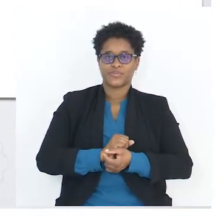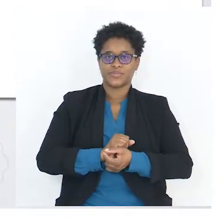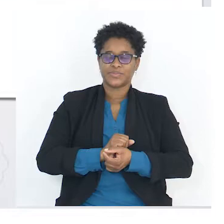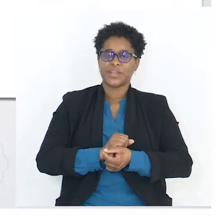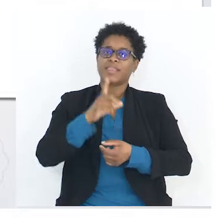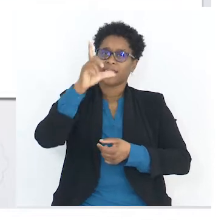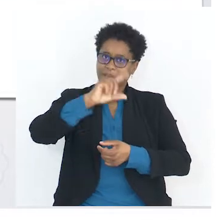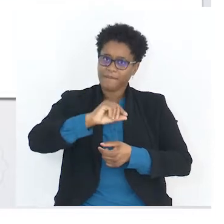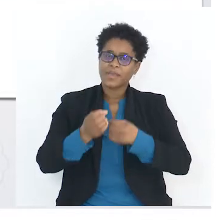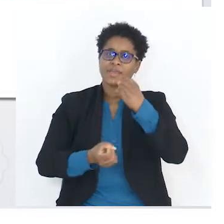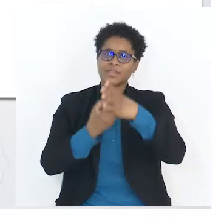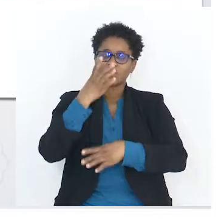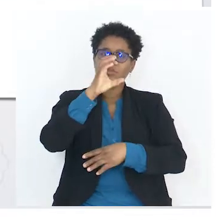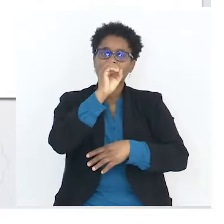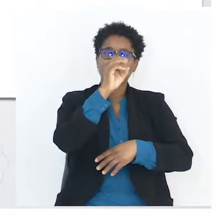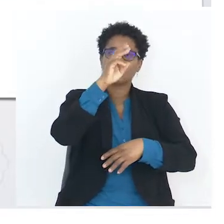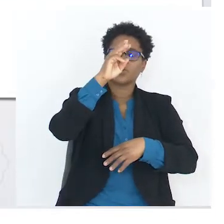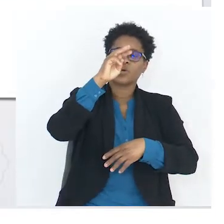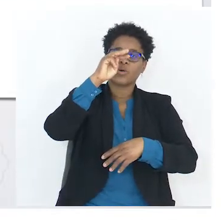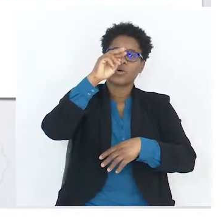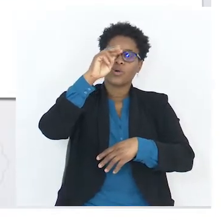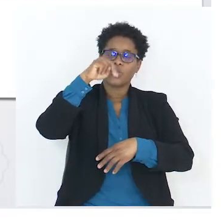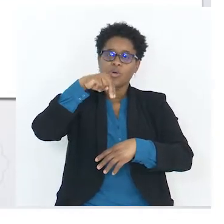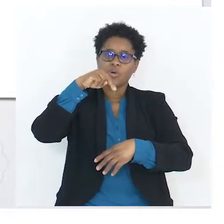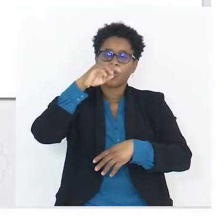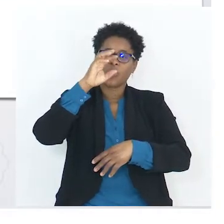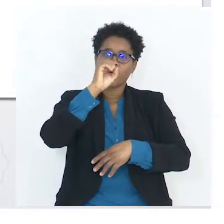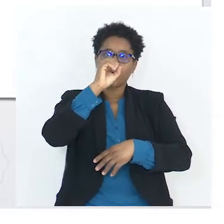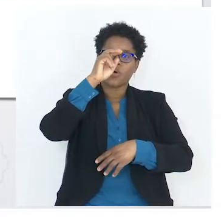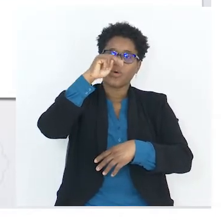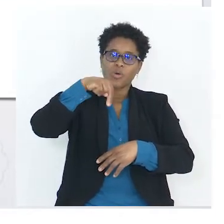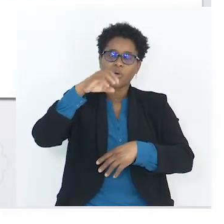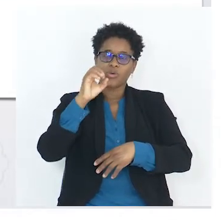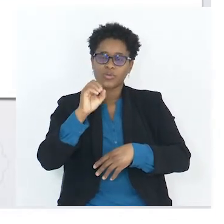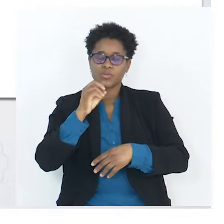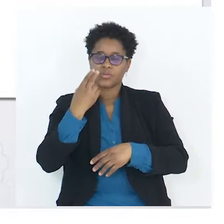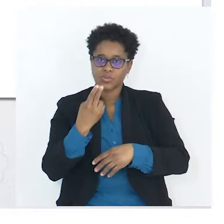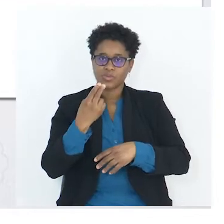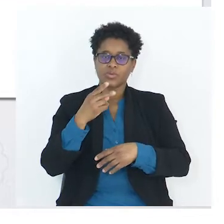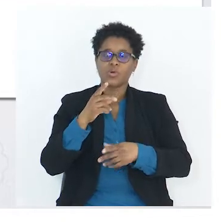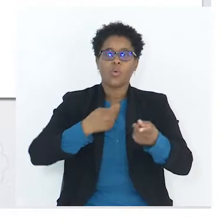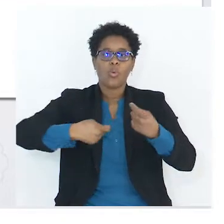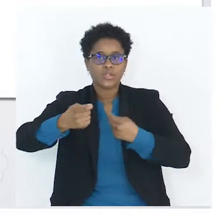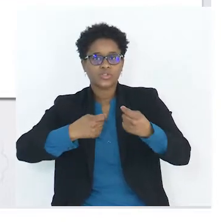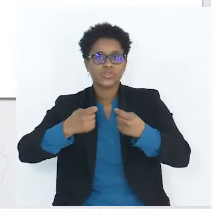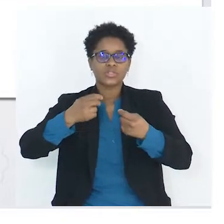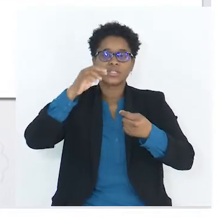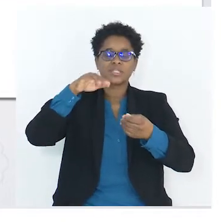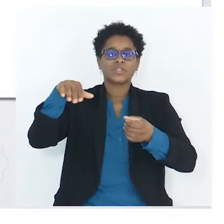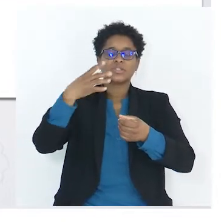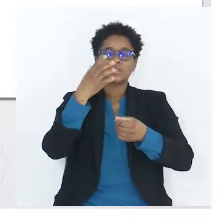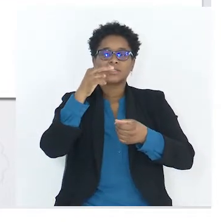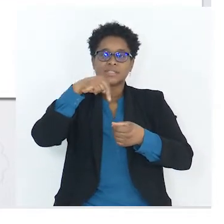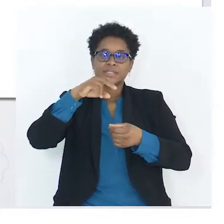Também a fundação da ONU, Organização das Nações Unidas, que